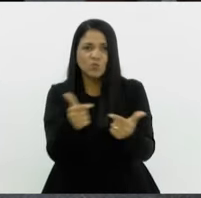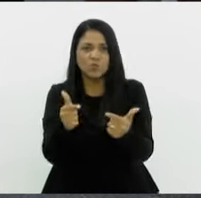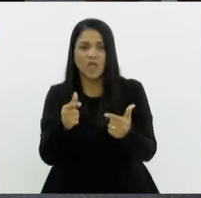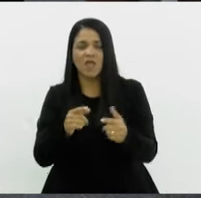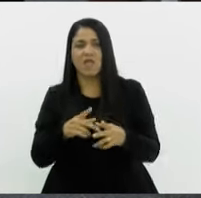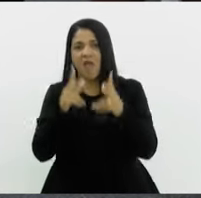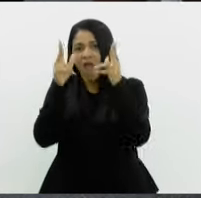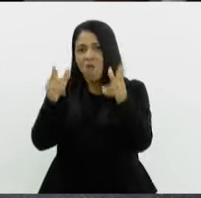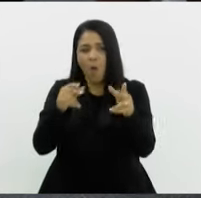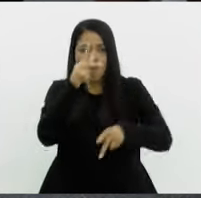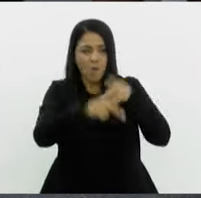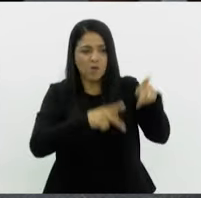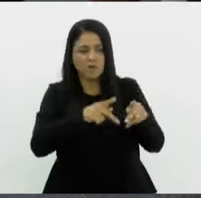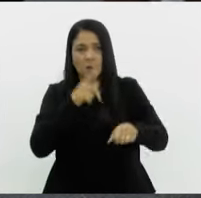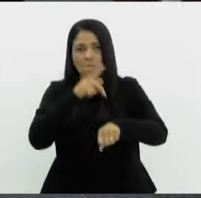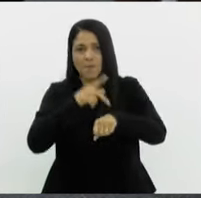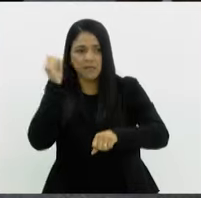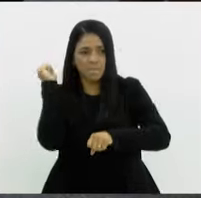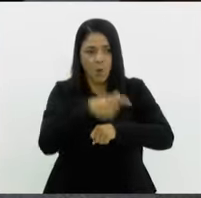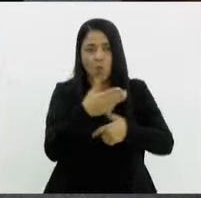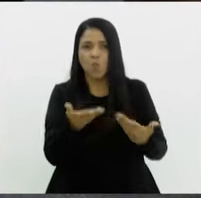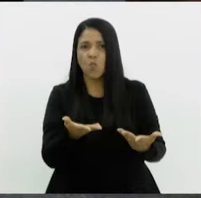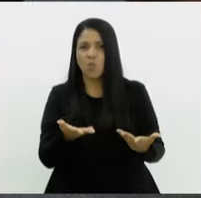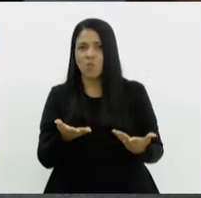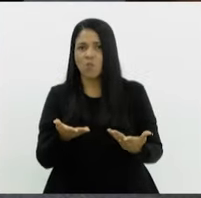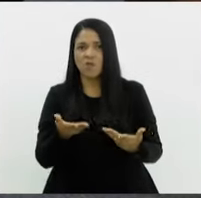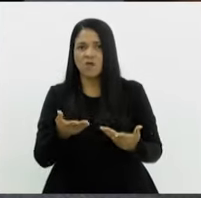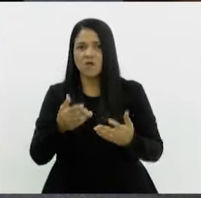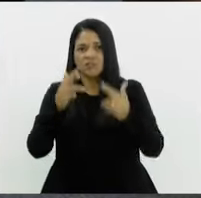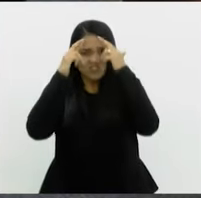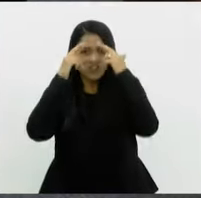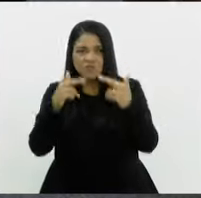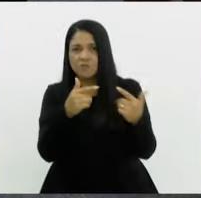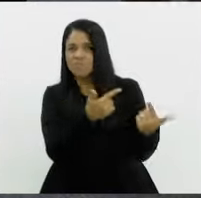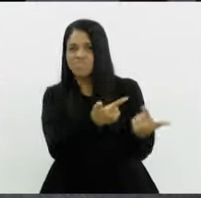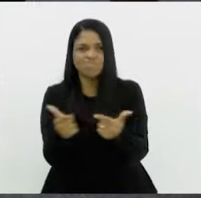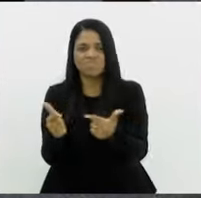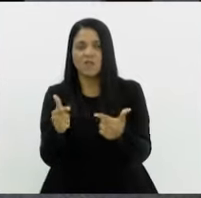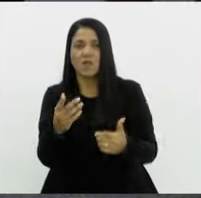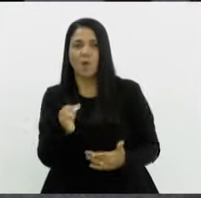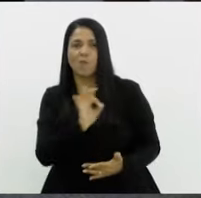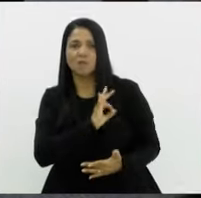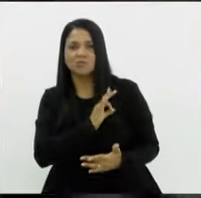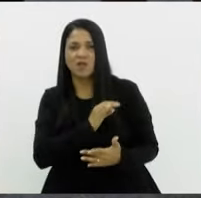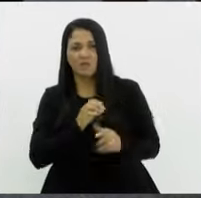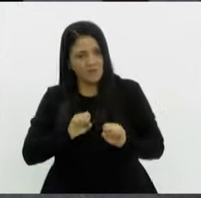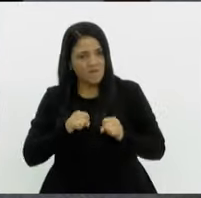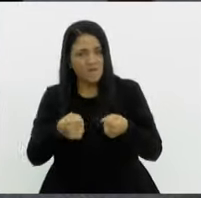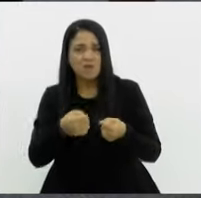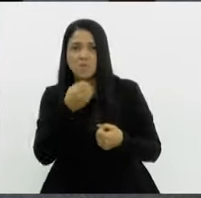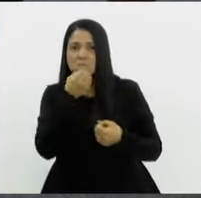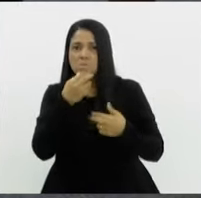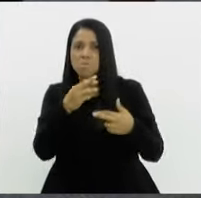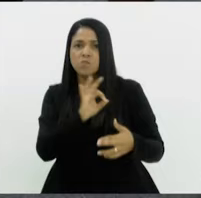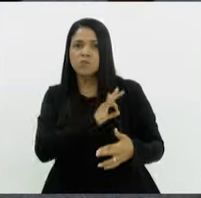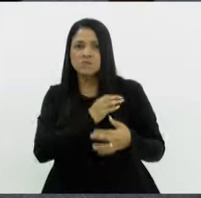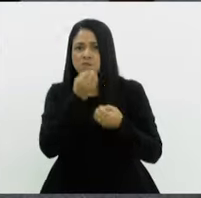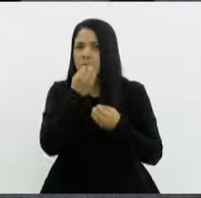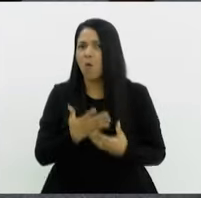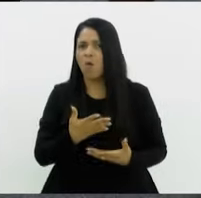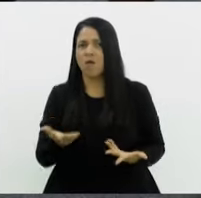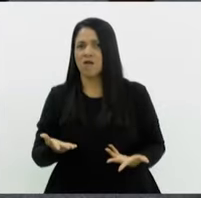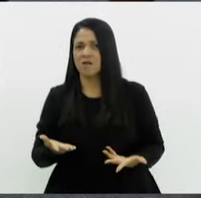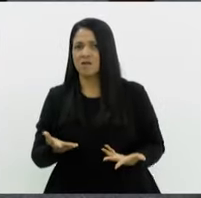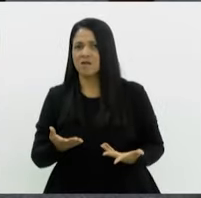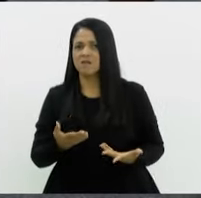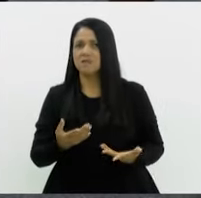população. Quando eles desrespeitam o policial. E nós estamos aqui para defender o policial de bem. Agora, esses vagabundos, vou falar mais uma vez,